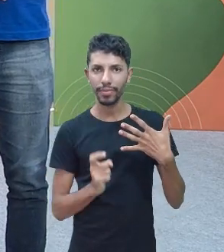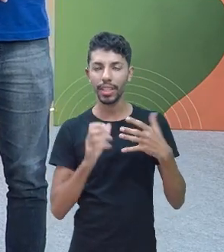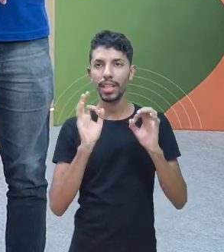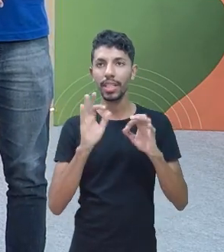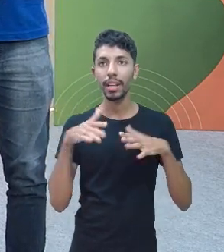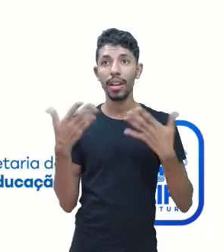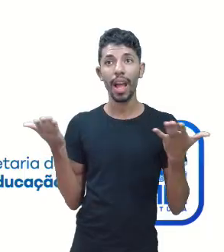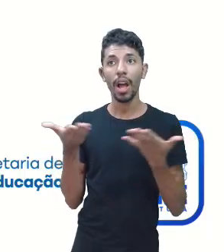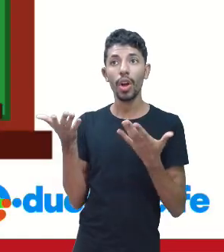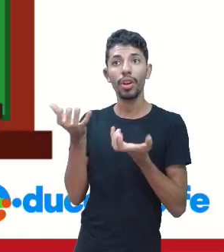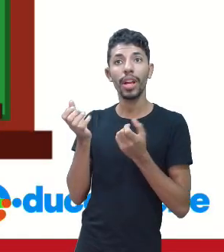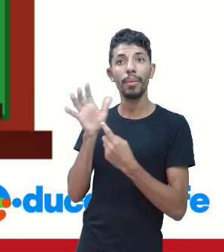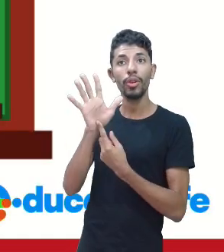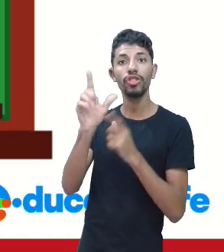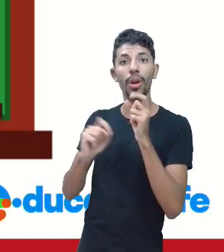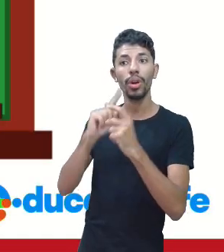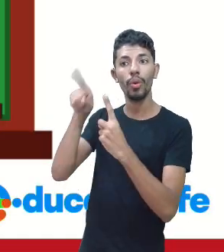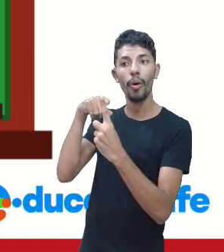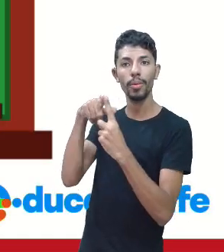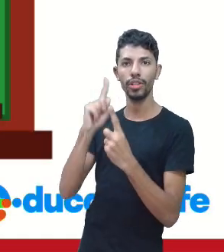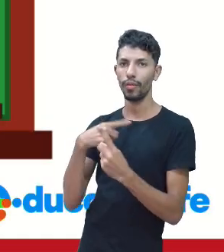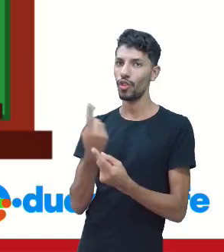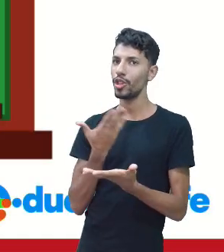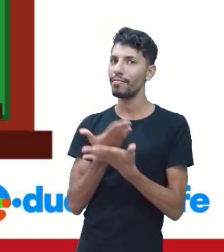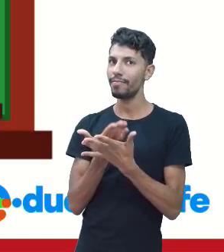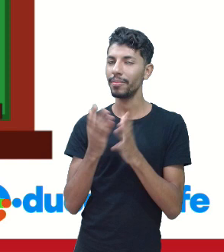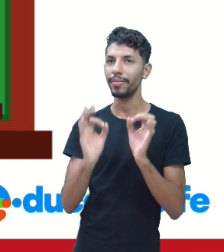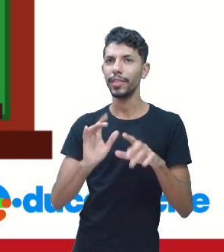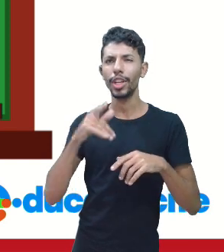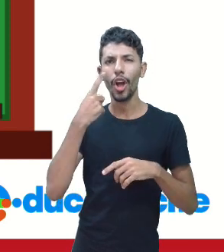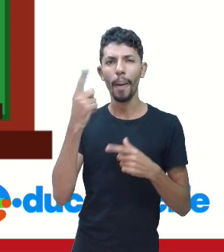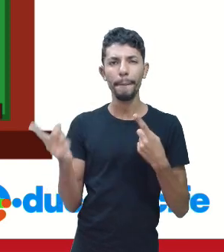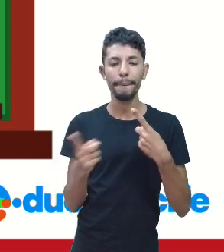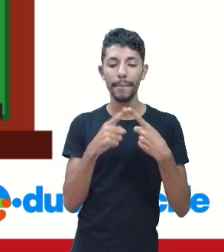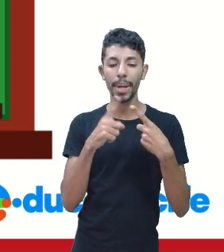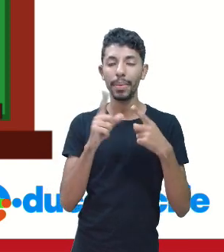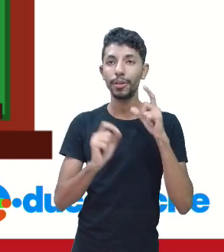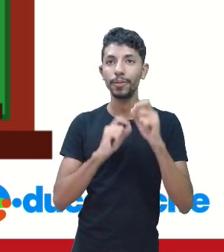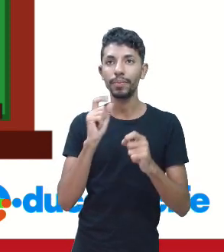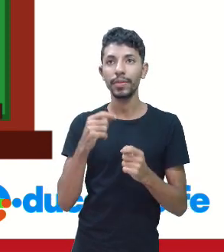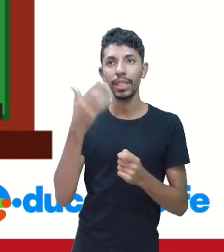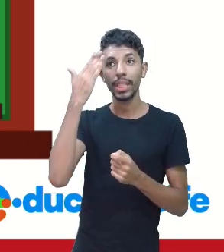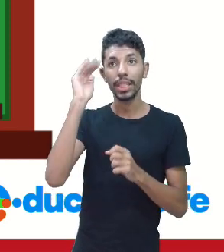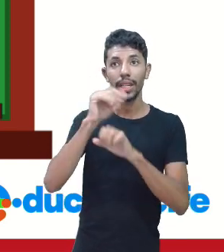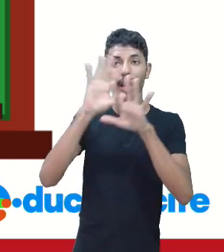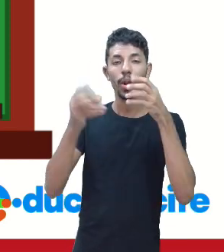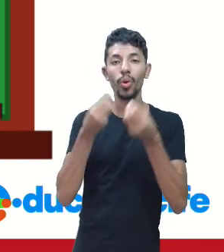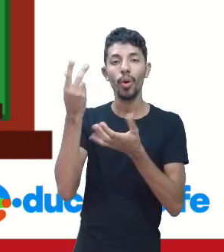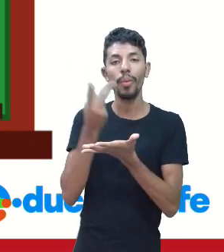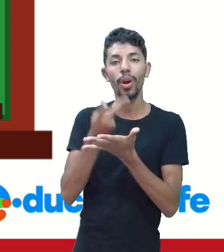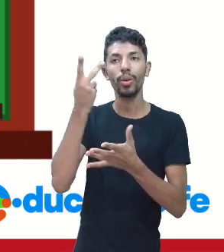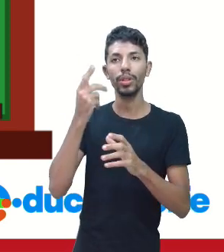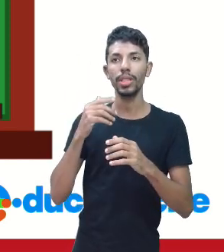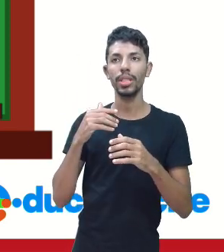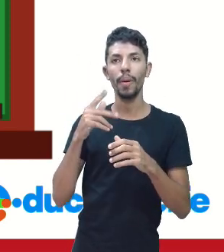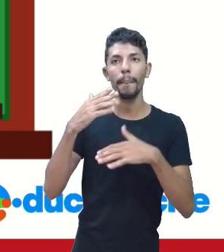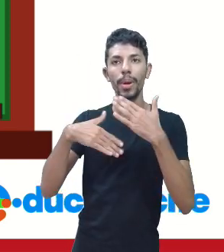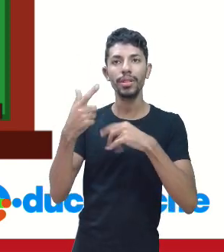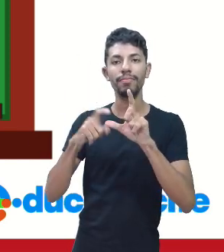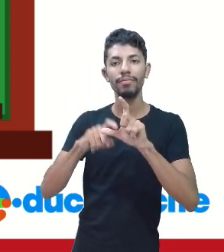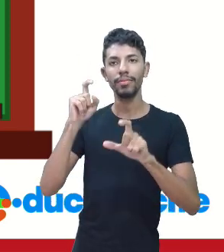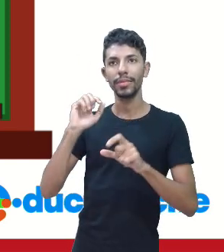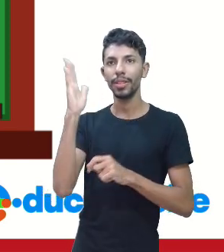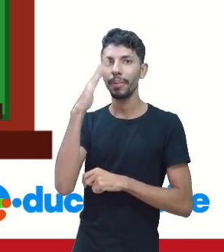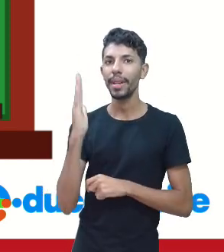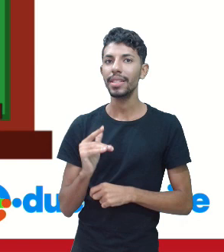os objetivos da nossa aula, tá? Então, nós temos aqui, primeiro, compreender como ocorreu o processo de independência do Brasil, então esse é o nosso